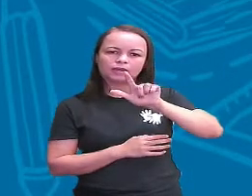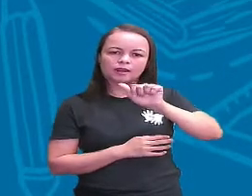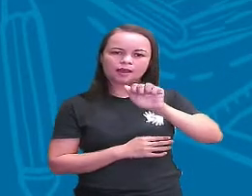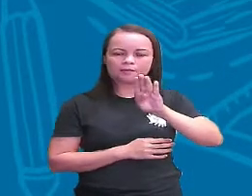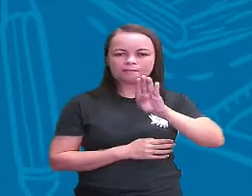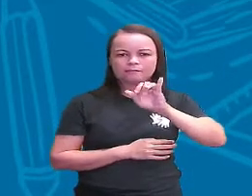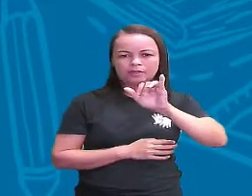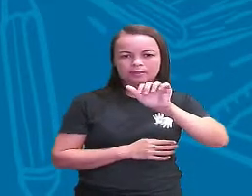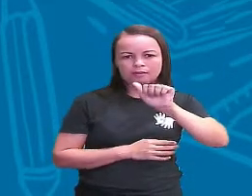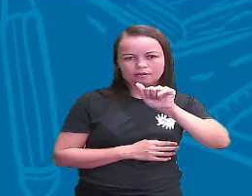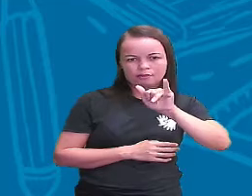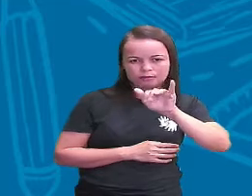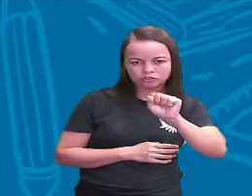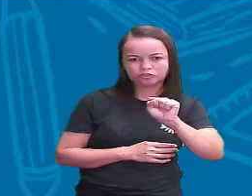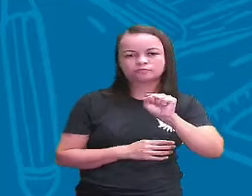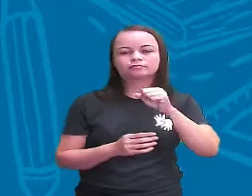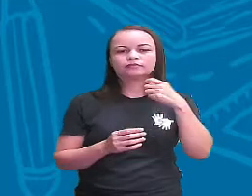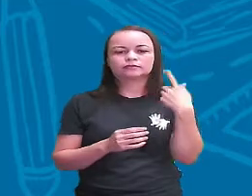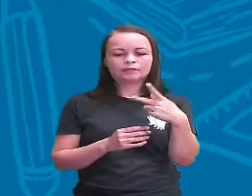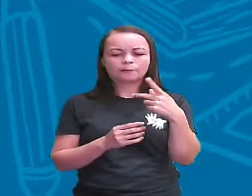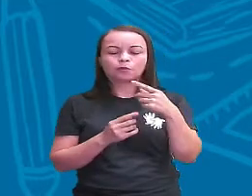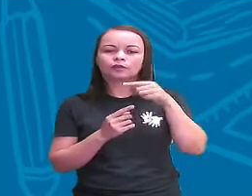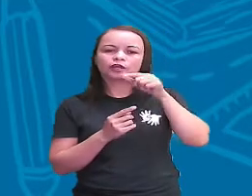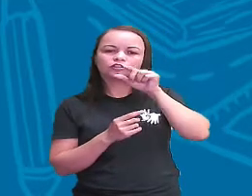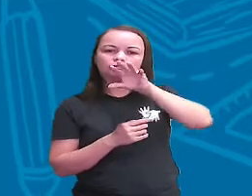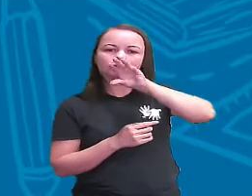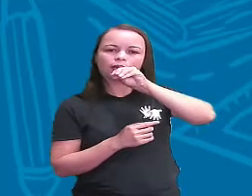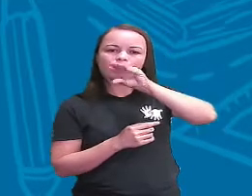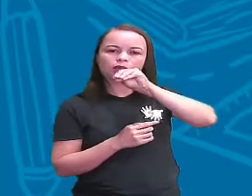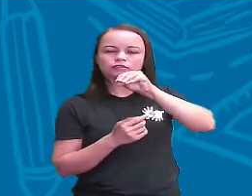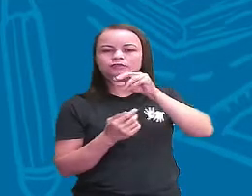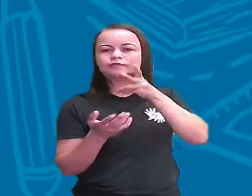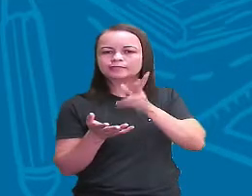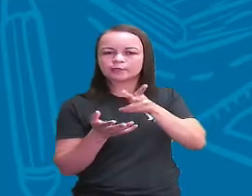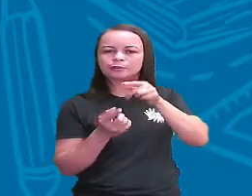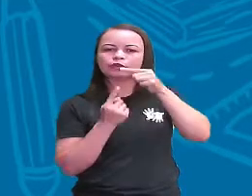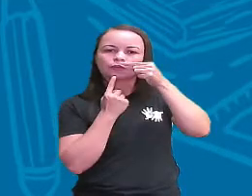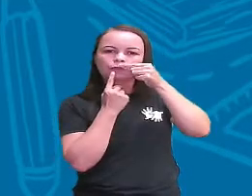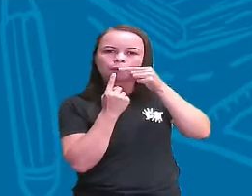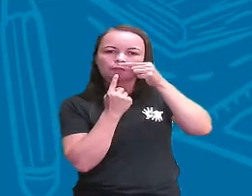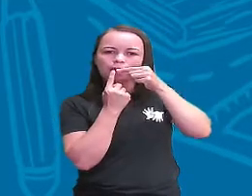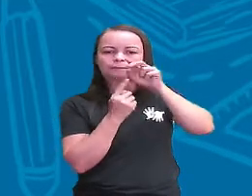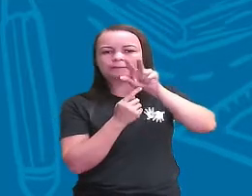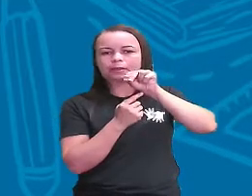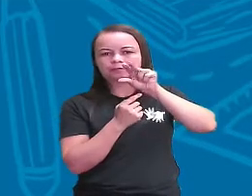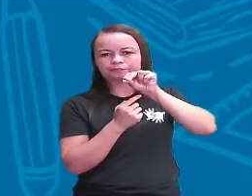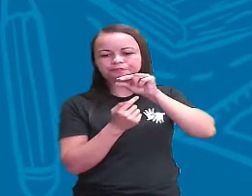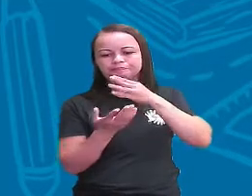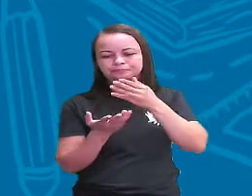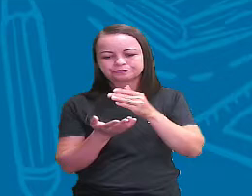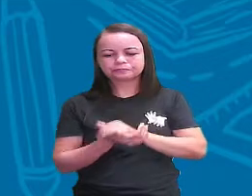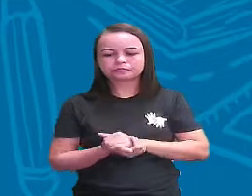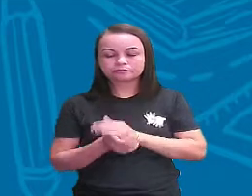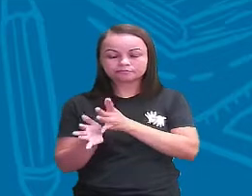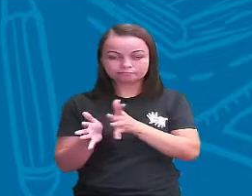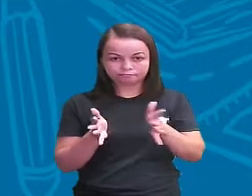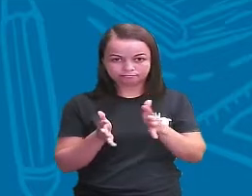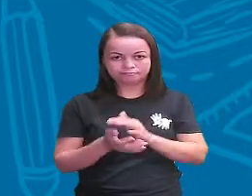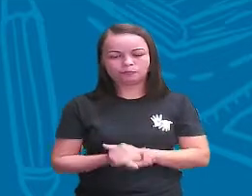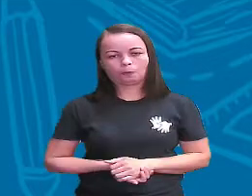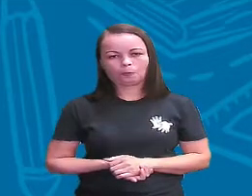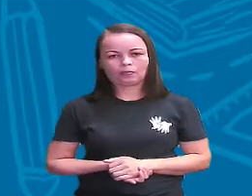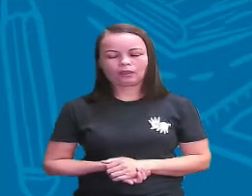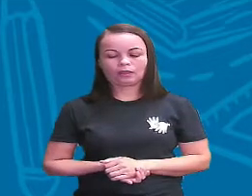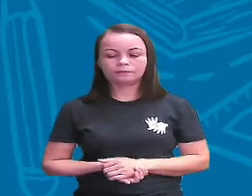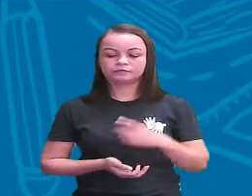a gente faz esse movimento e toca nos lábios, tá? Um lábio no outro. Então, vamos seguindo. Temos